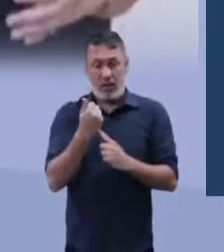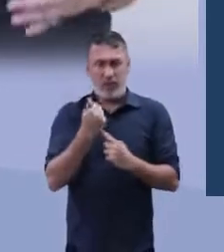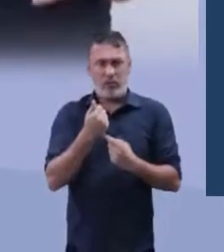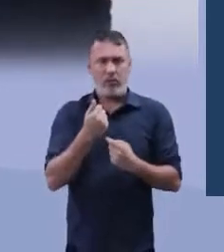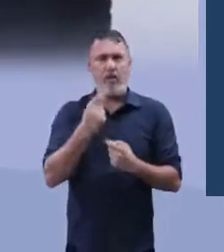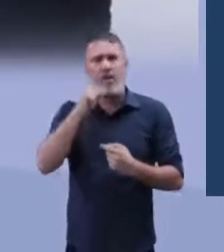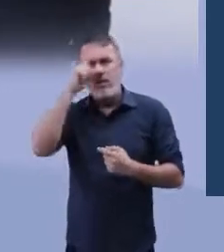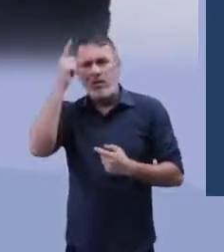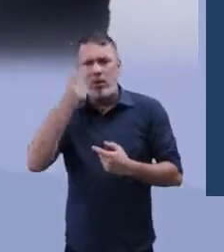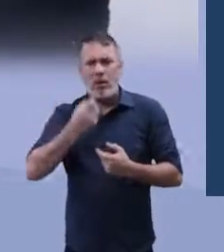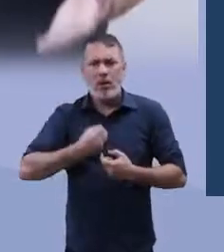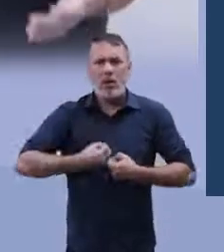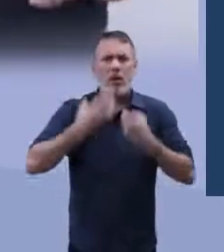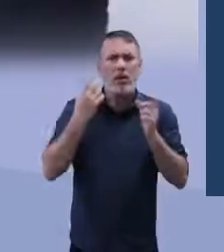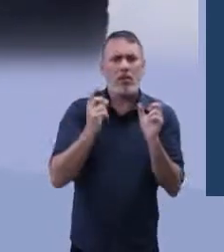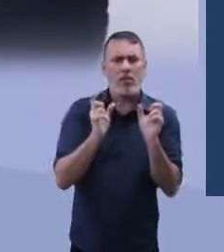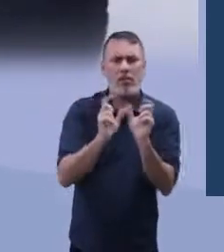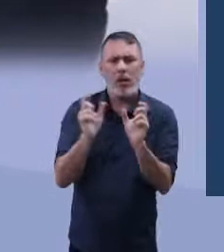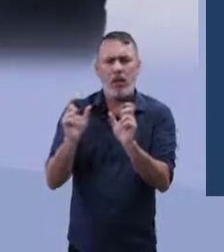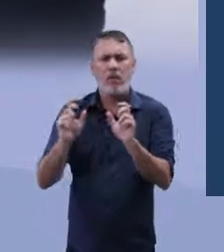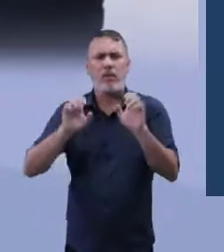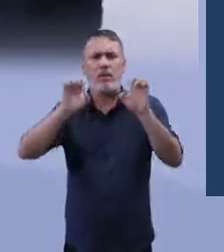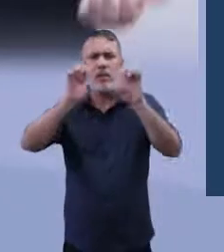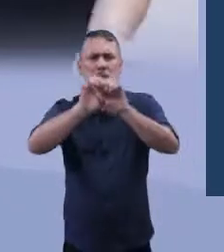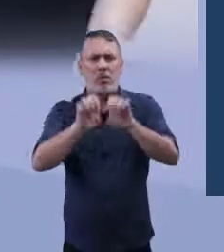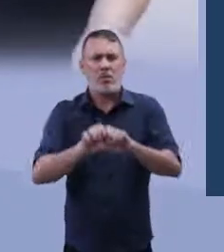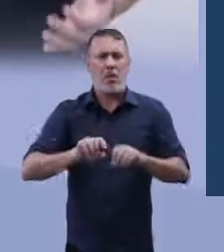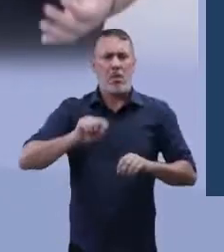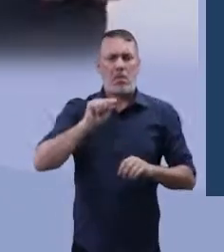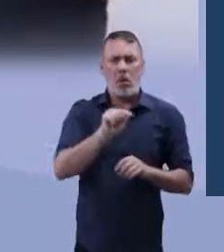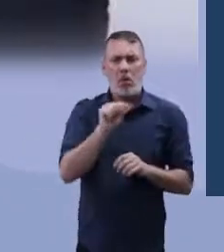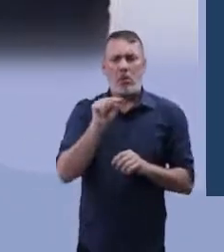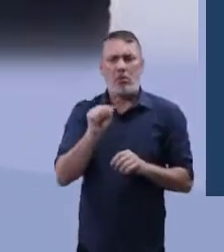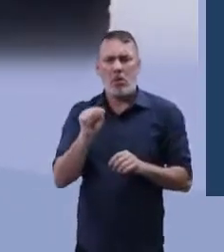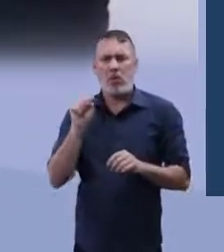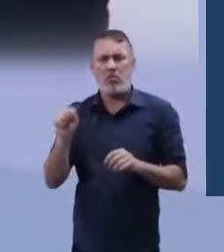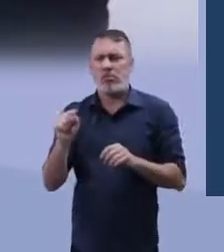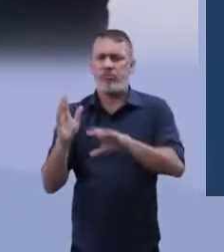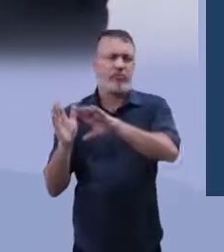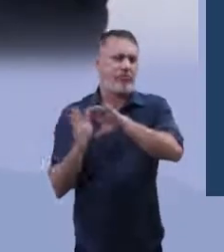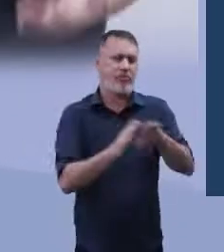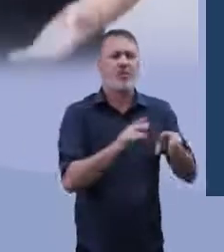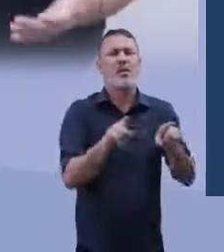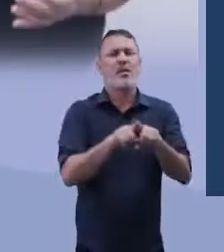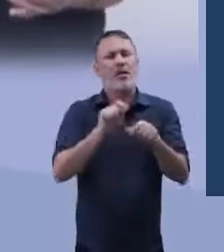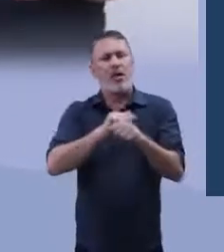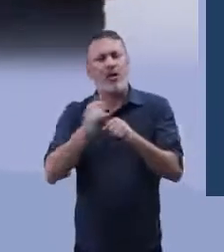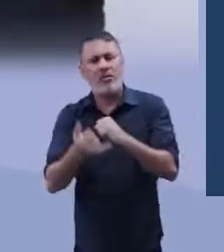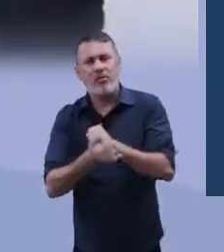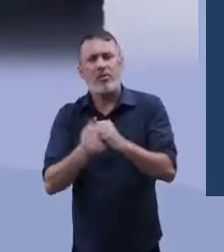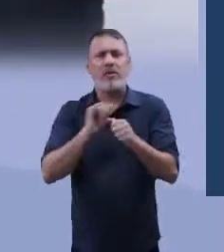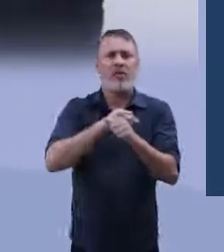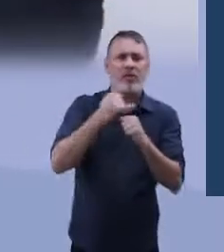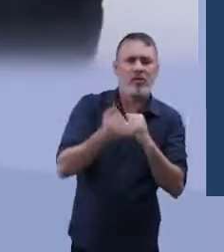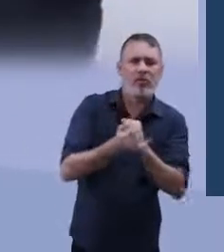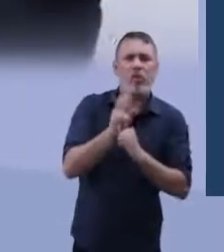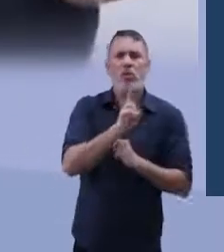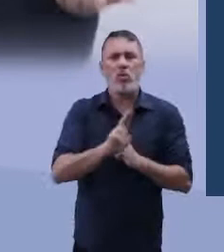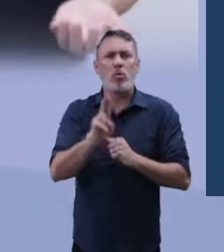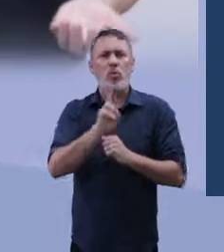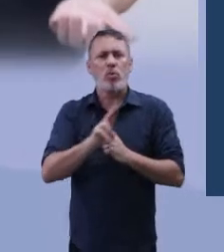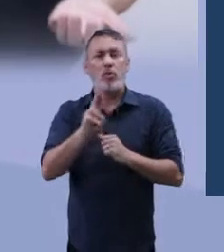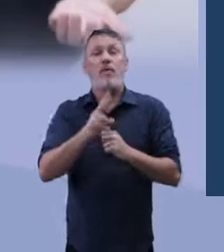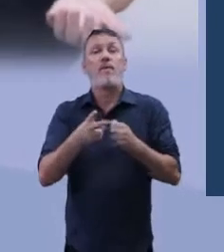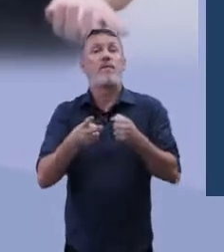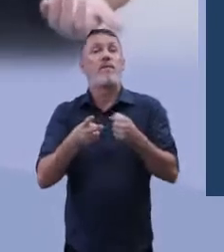cria palavras, cria estruturas, despreza a pontuação e usa muitos adjetivos e